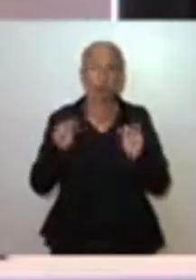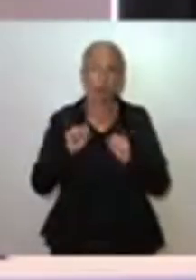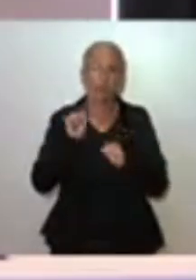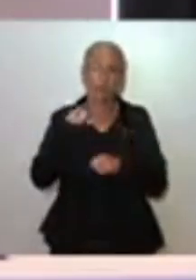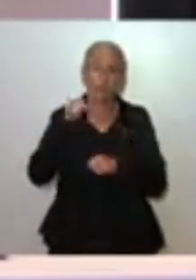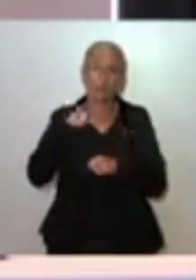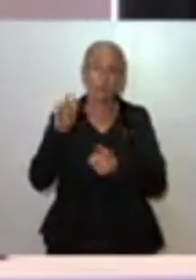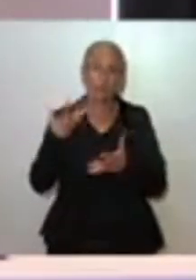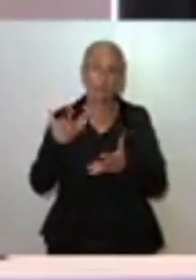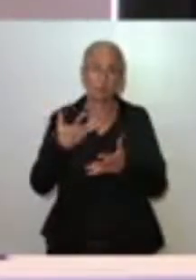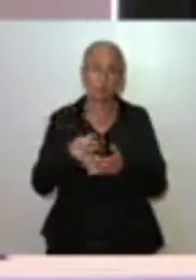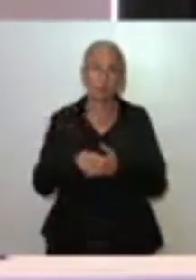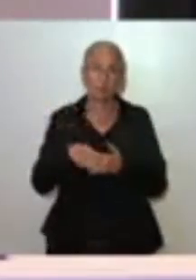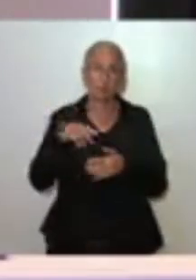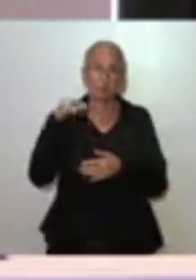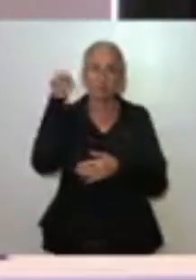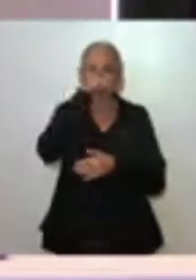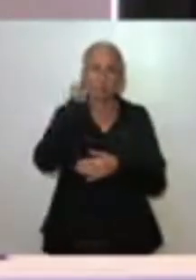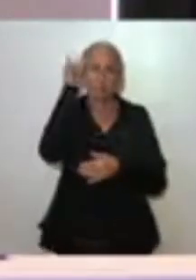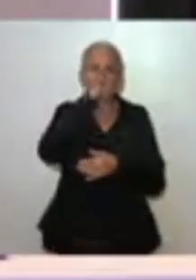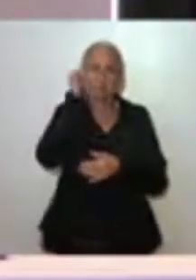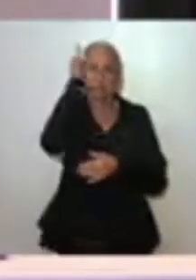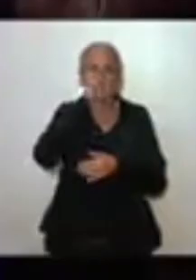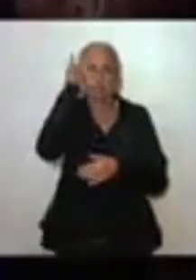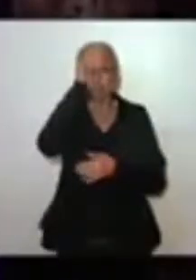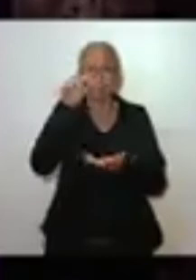e portanto é uma bobagem